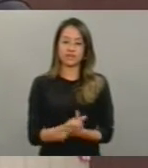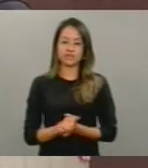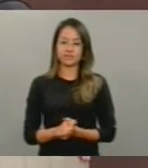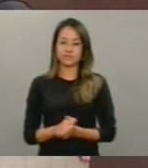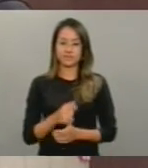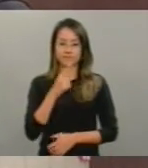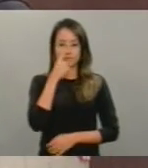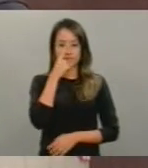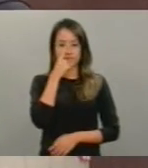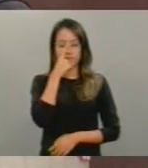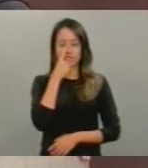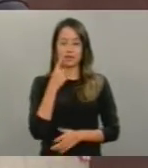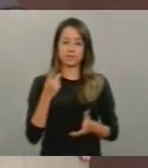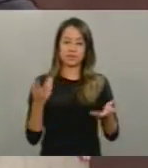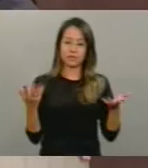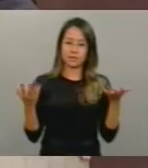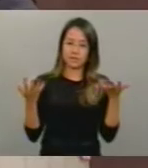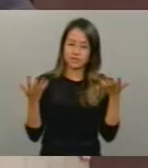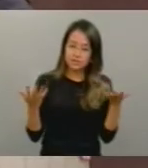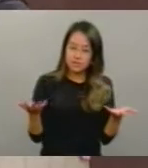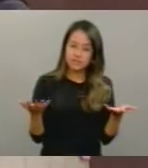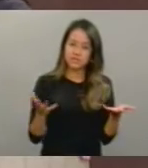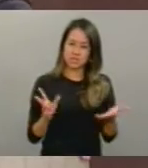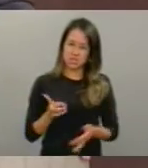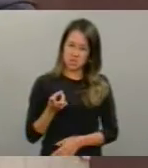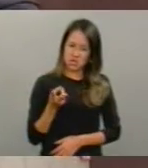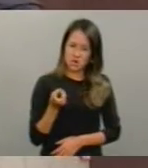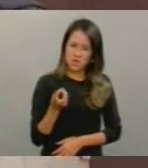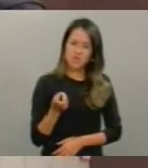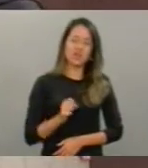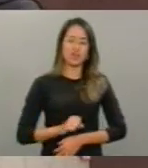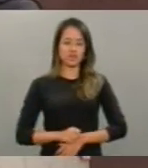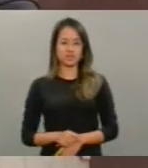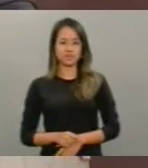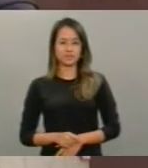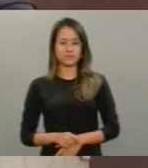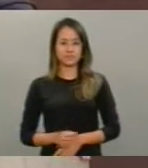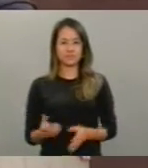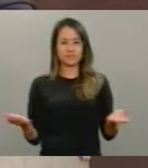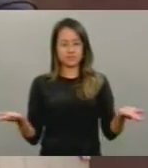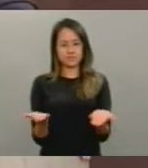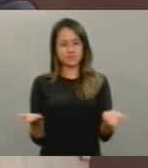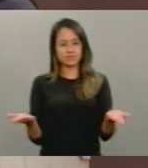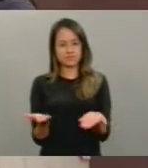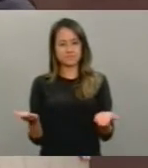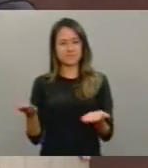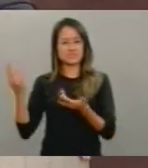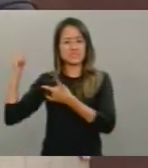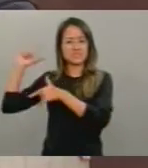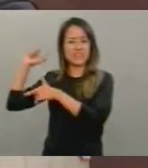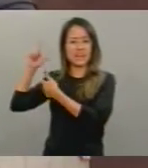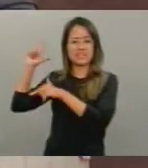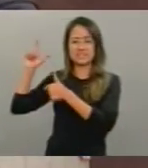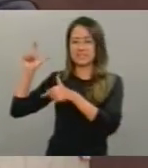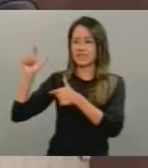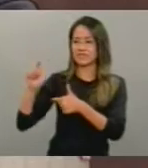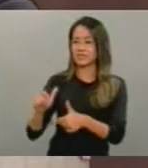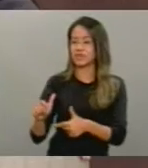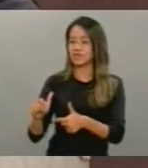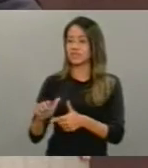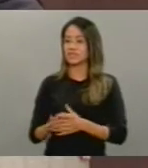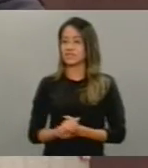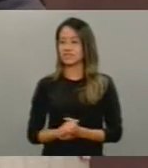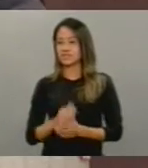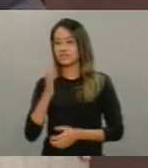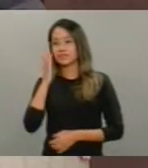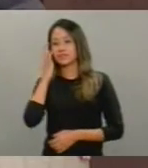que é covarde e, pior ainda, agora fundamentalista e conservadora, que ainda renega o valor da luta